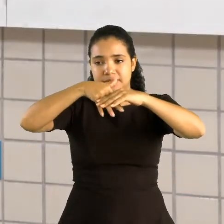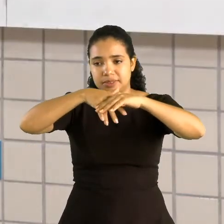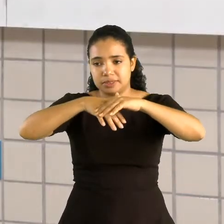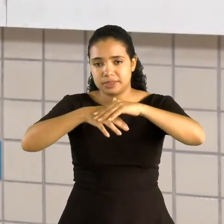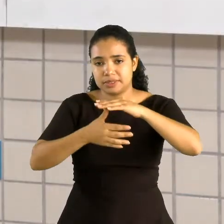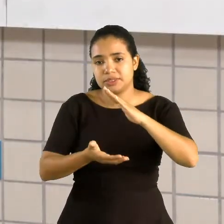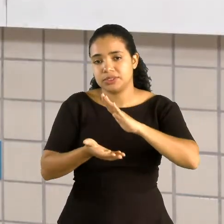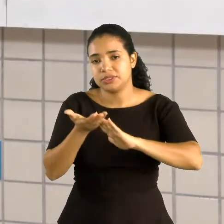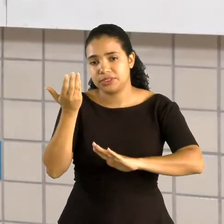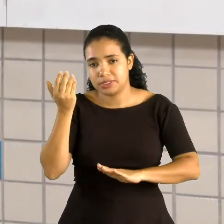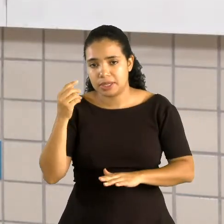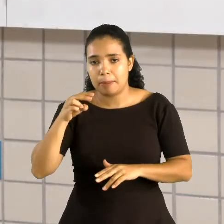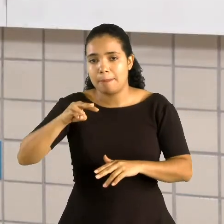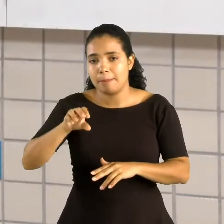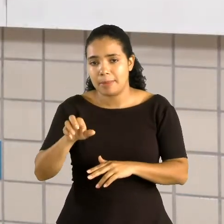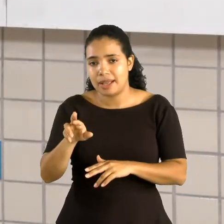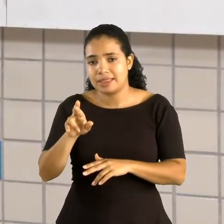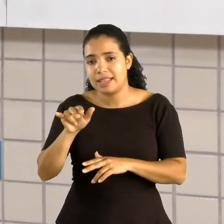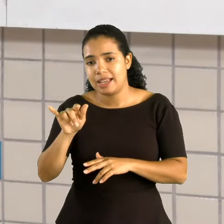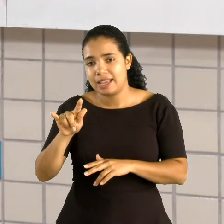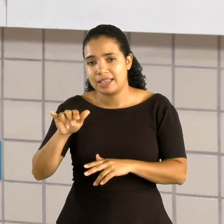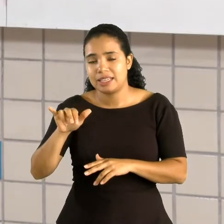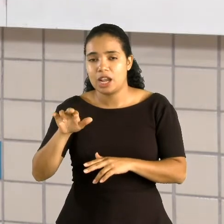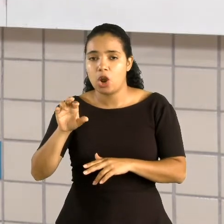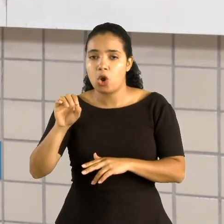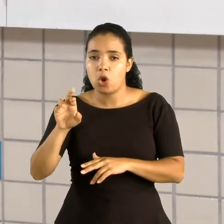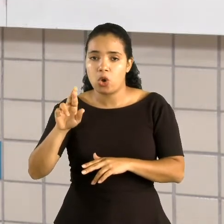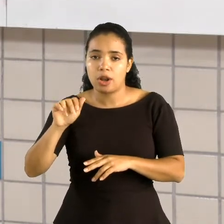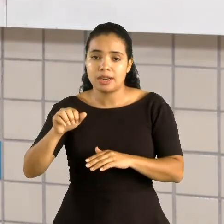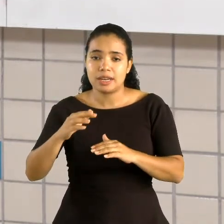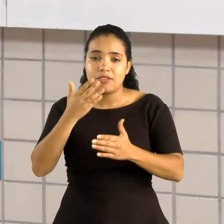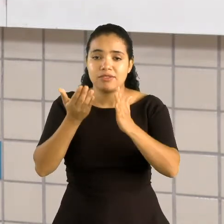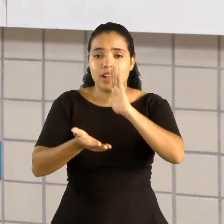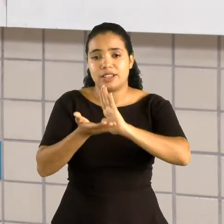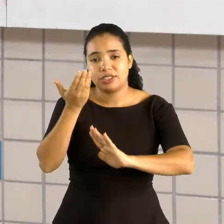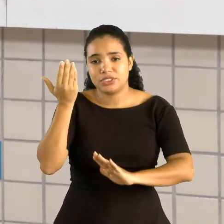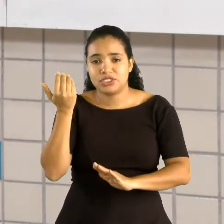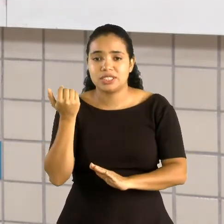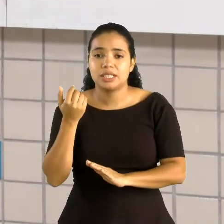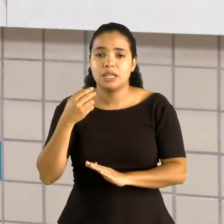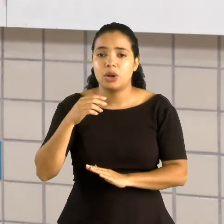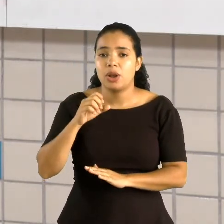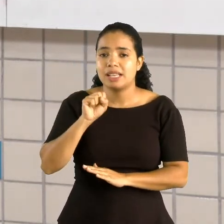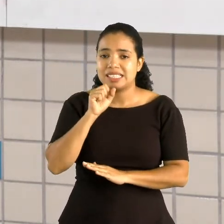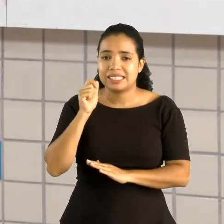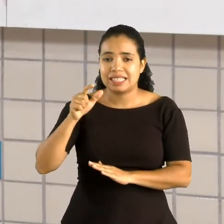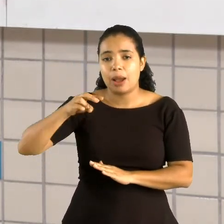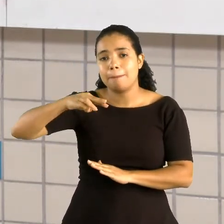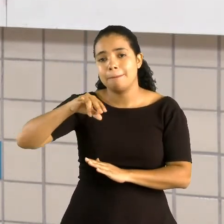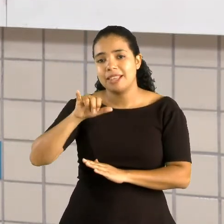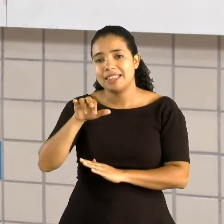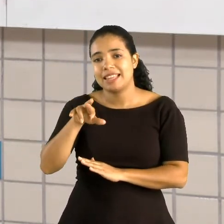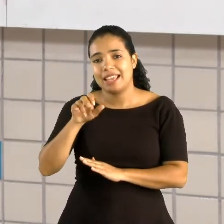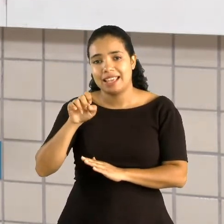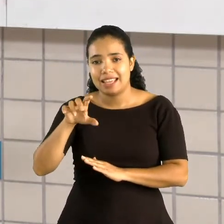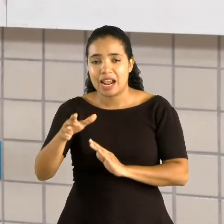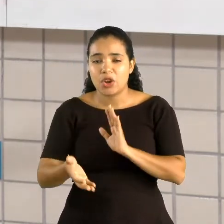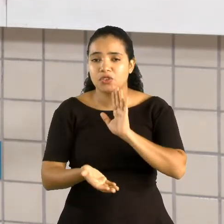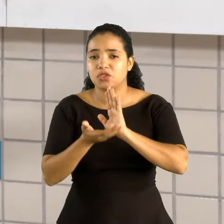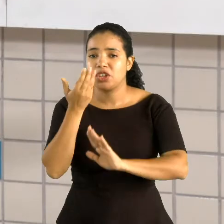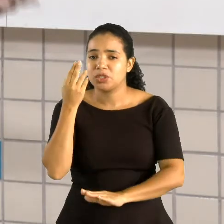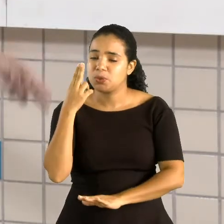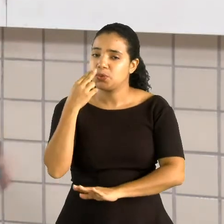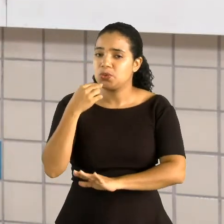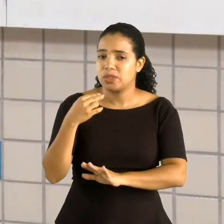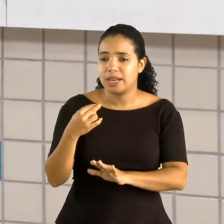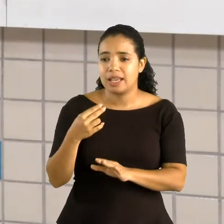vai tirando matéria orgânica, vai tirando todos os tipos de sais minerais, e esse solo vai ficando pobre, até o ponto que ele pode chegar a